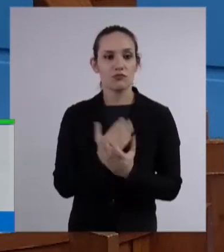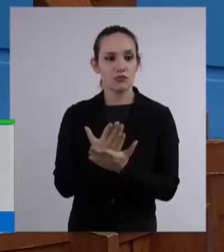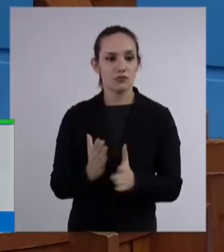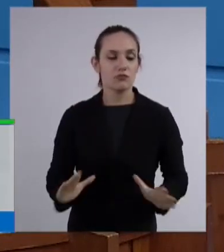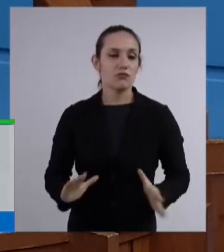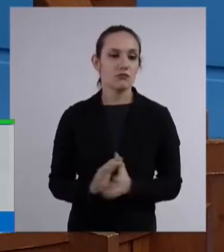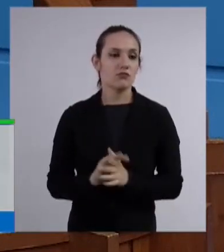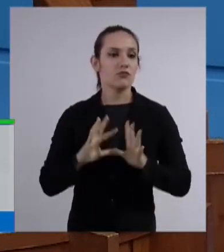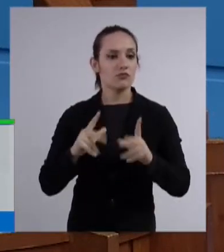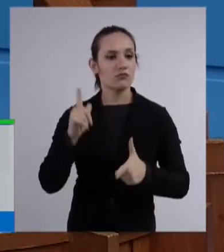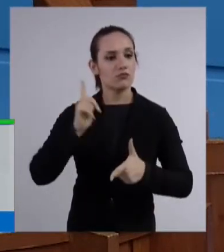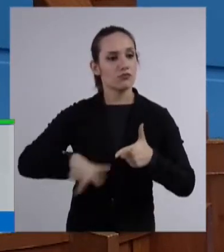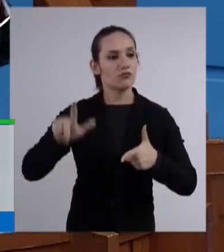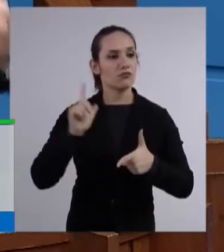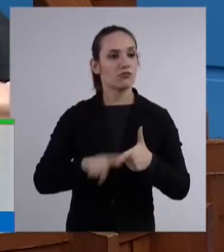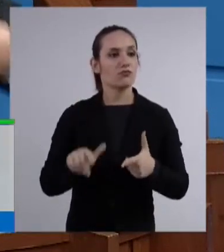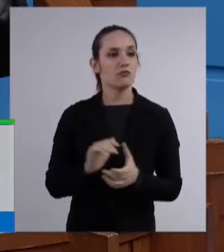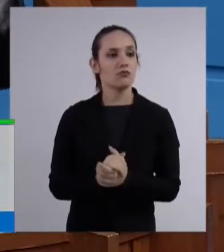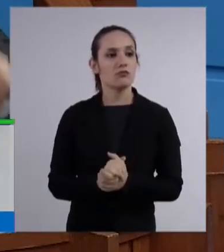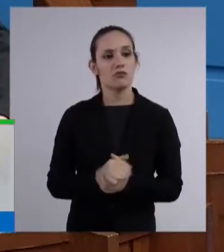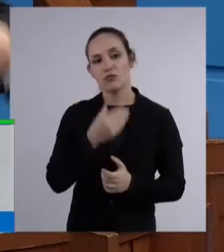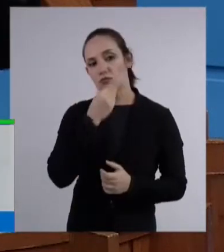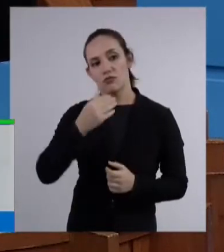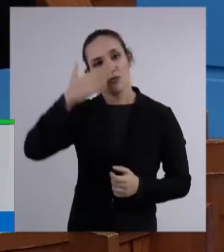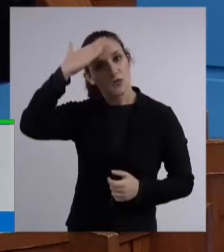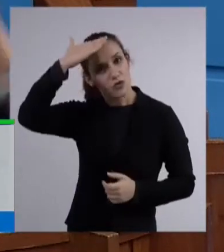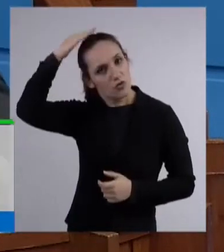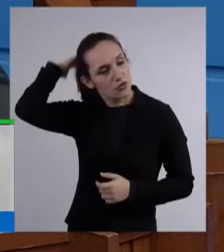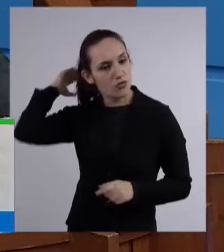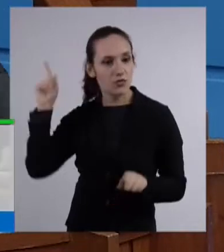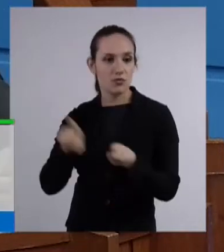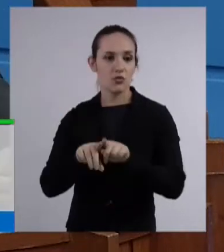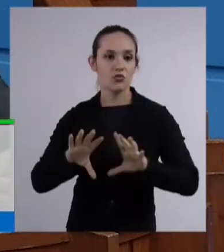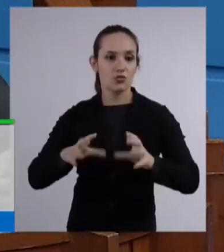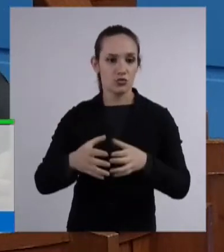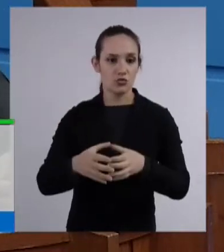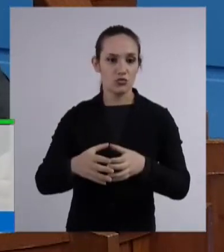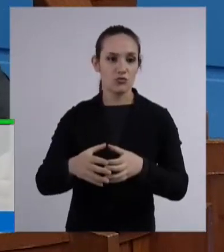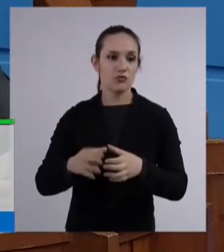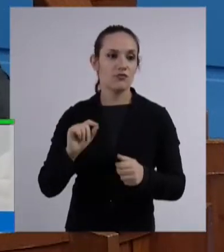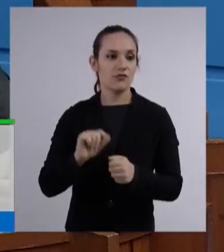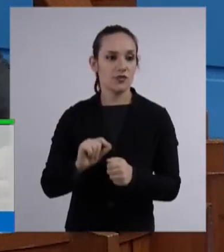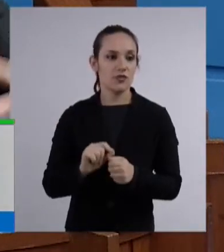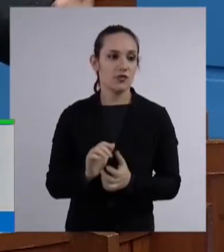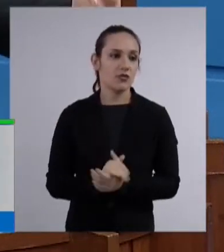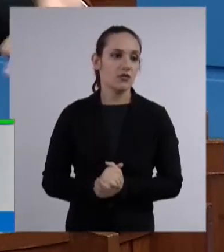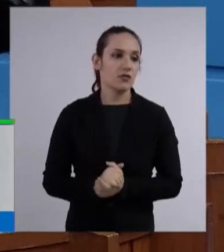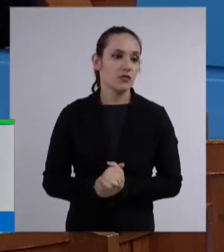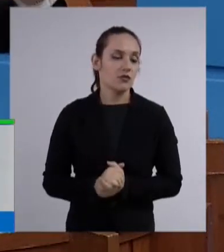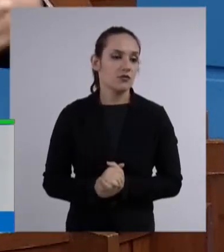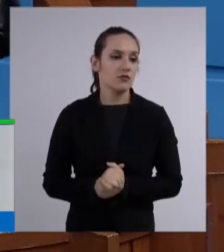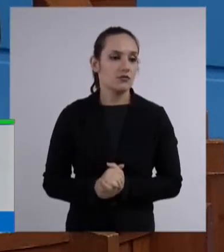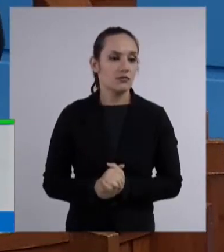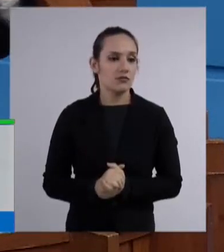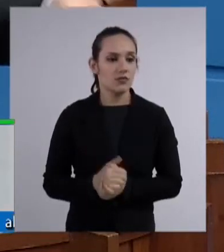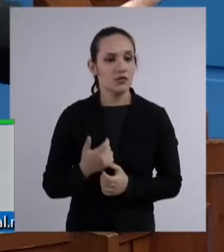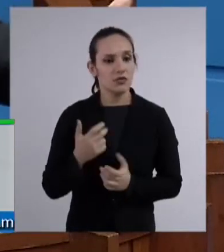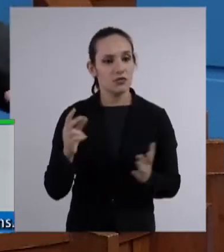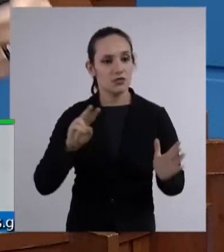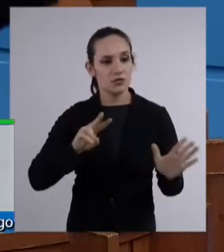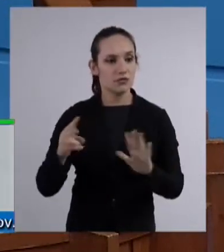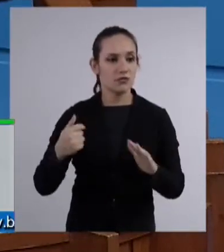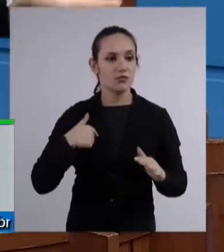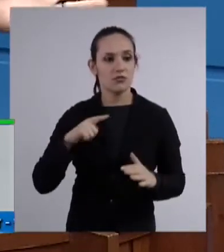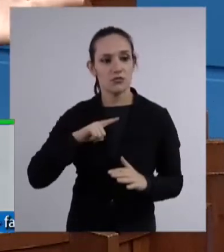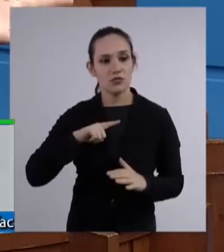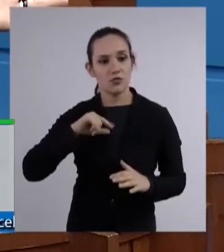caos que o Michel Temer e sua gangue colocou o Brasil. Essa semana, eu não tive a oportunidade de